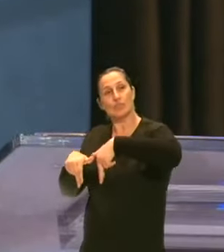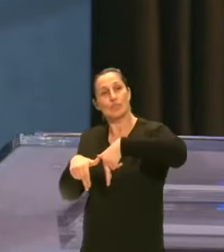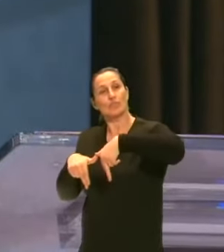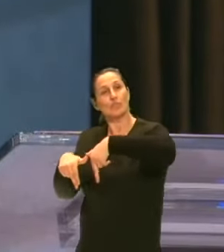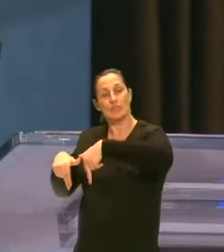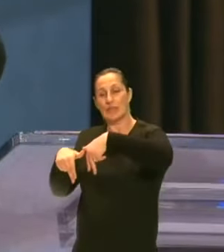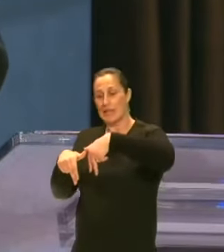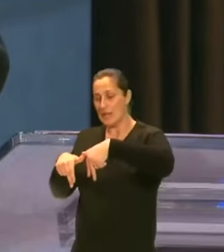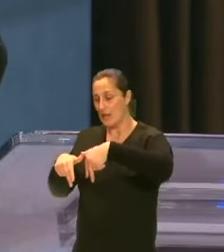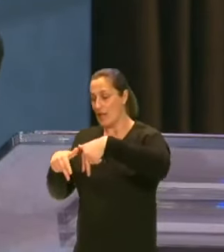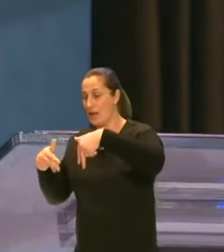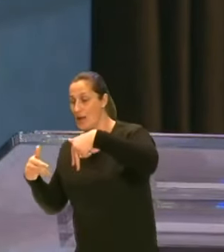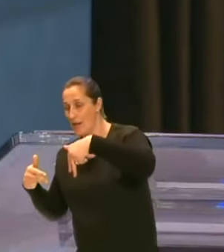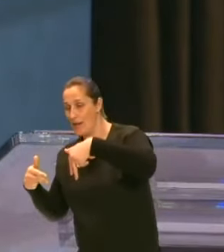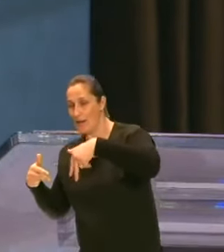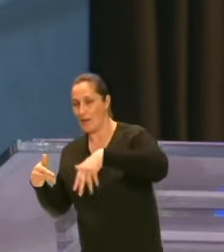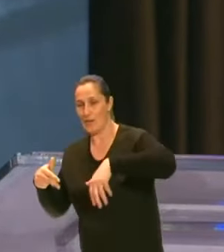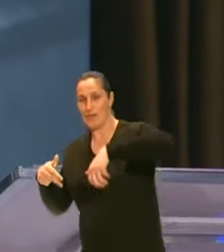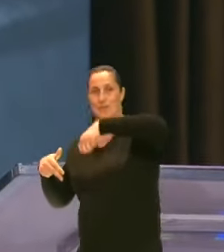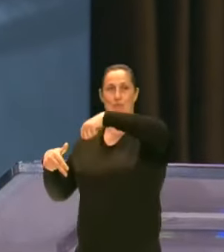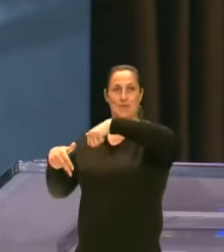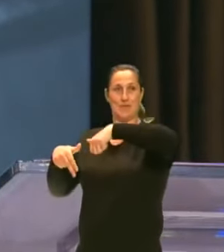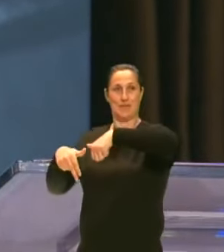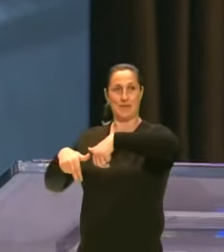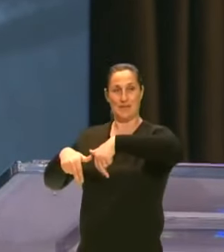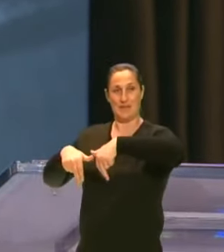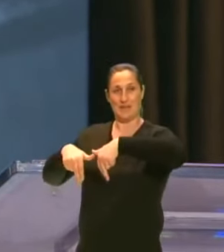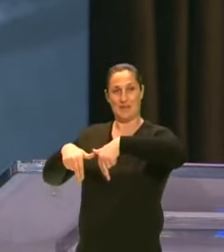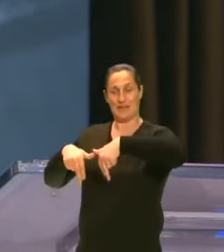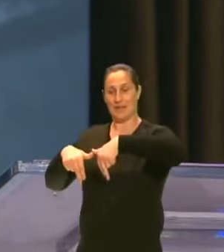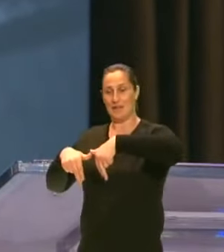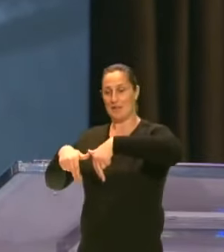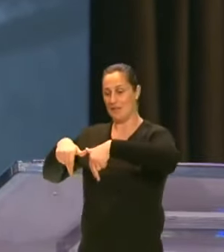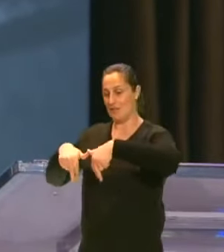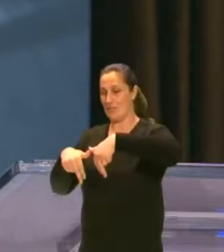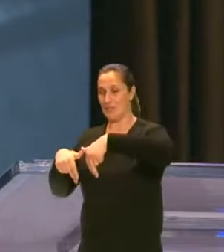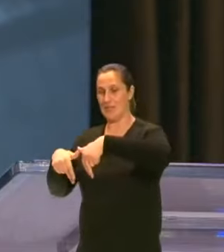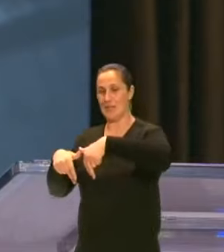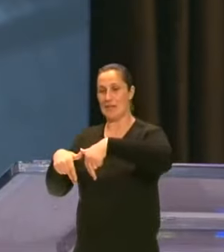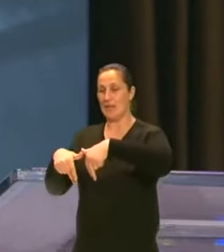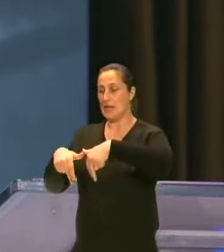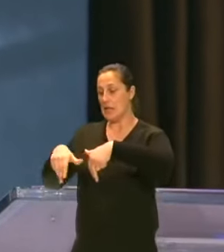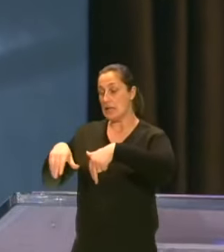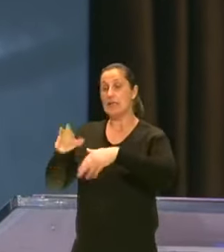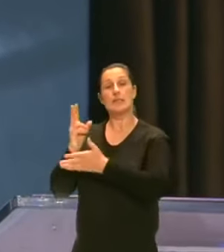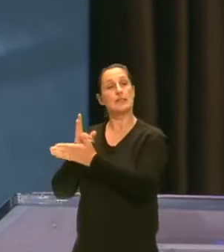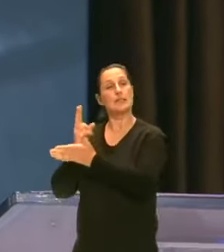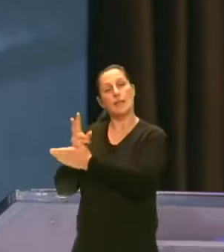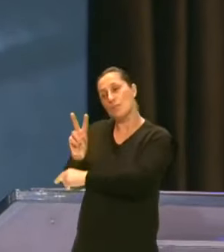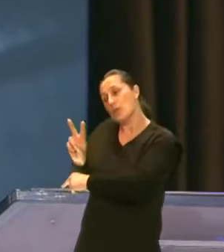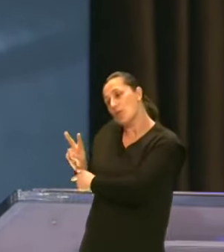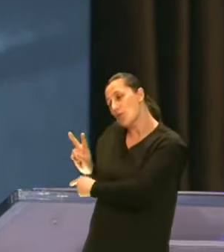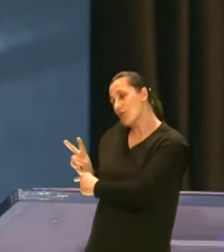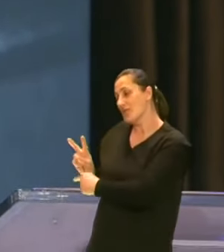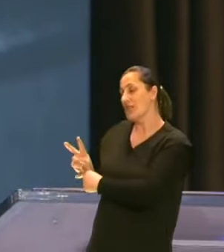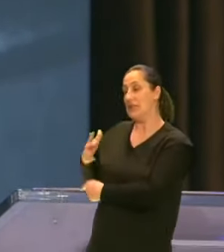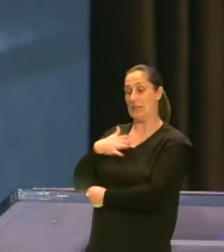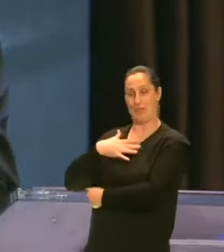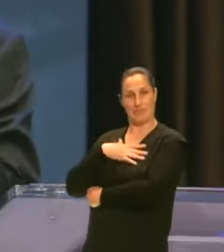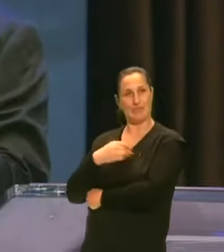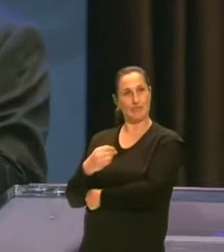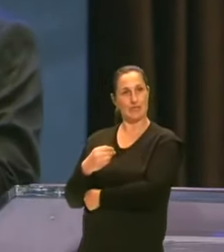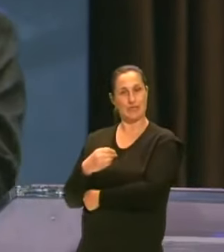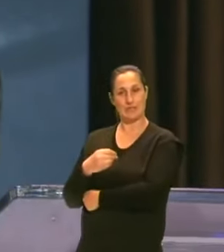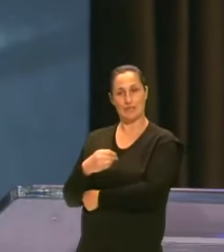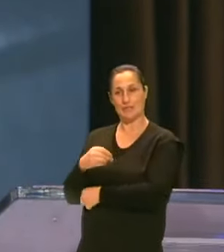e ele trupica, ele vai cair, eu pego e puxo ele de volta. E ele vai, ele escorrega, eu seguro ele e coloco ele de volta no caminho. E assim a gente